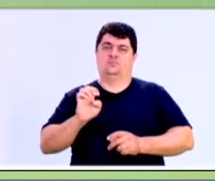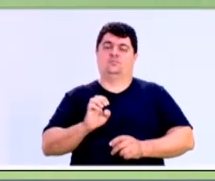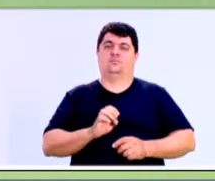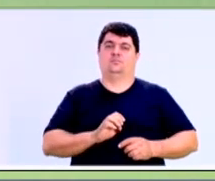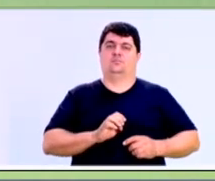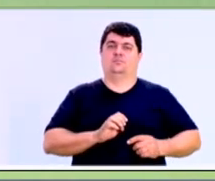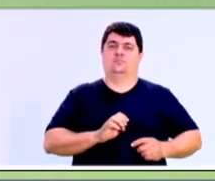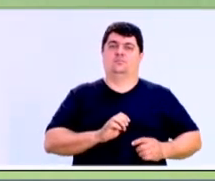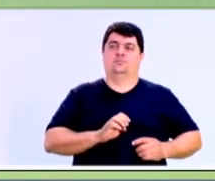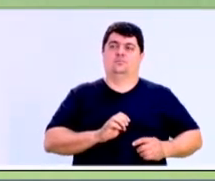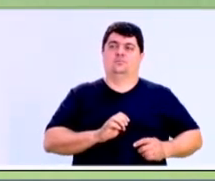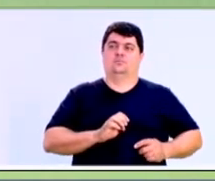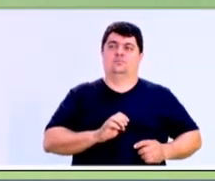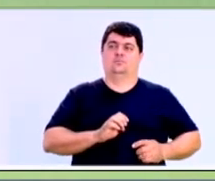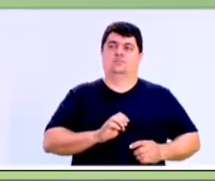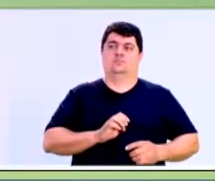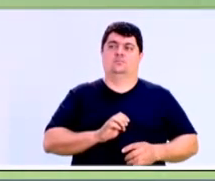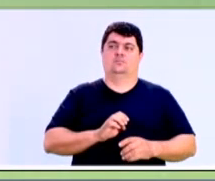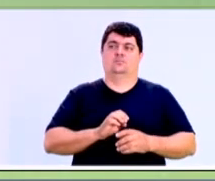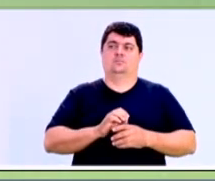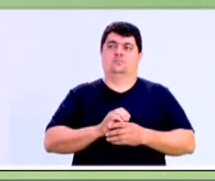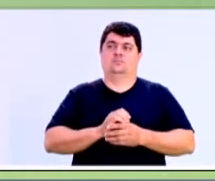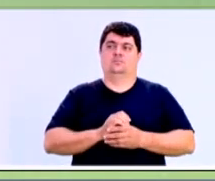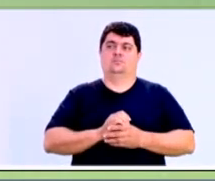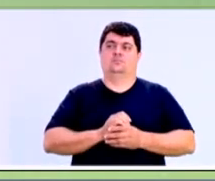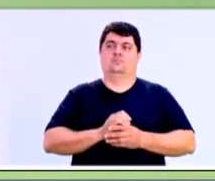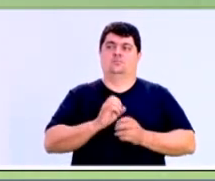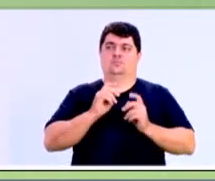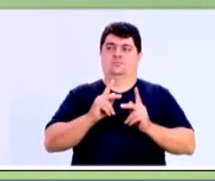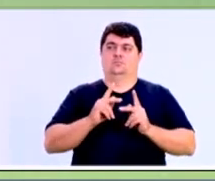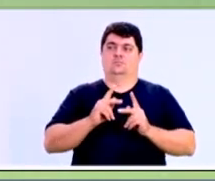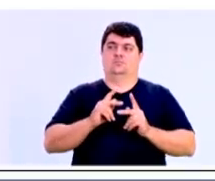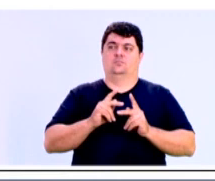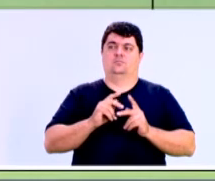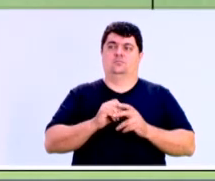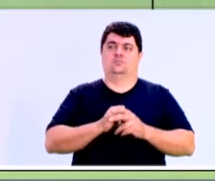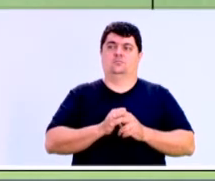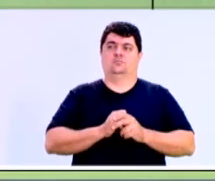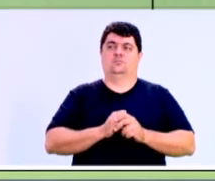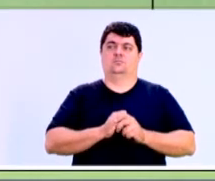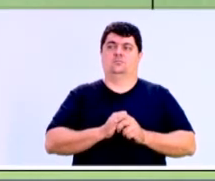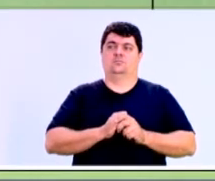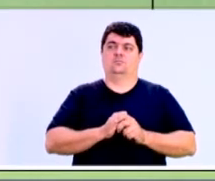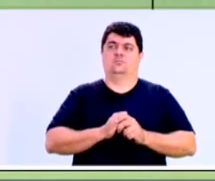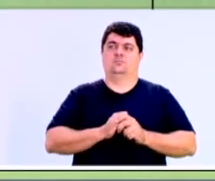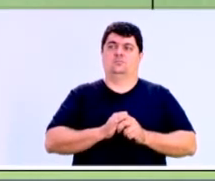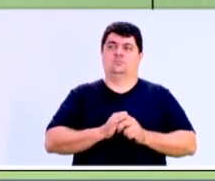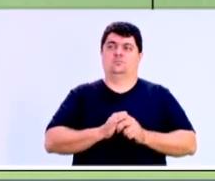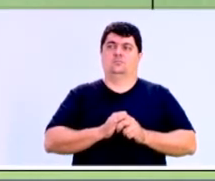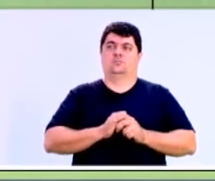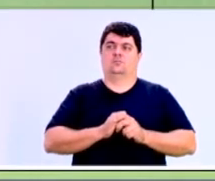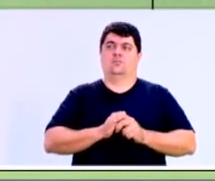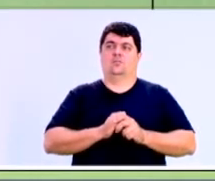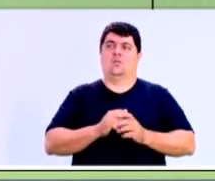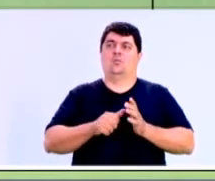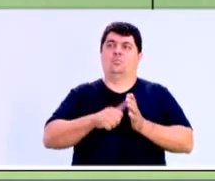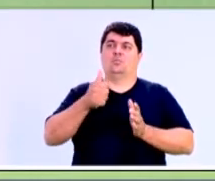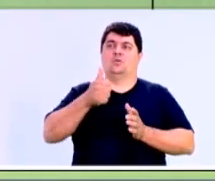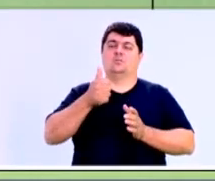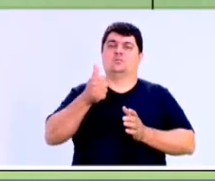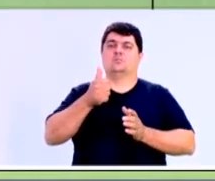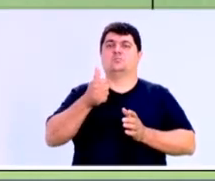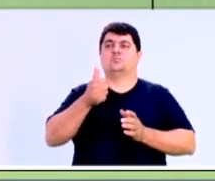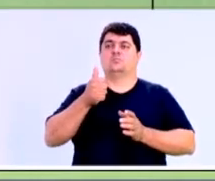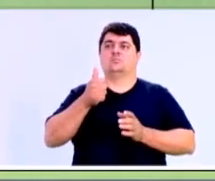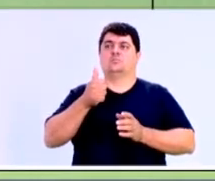demonstração do resultado do exercício, correto? Então vamos lá. Qual o primeiro cálculo que a gente vai